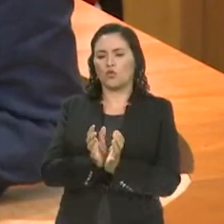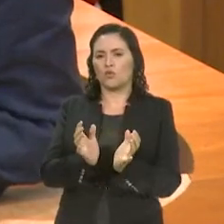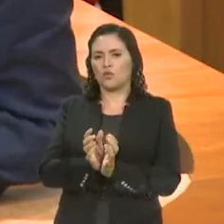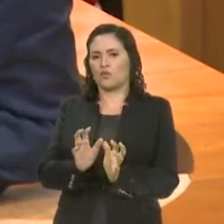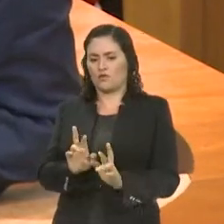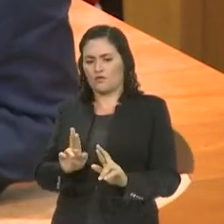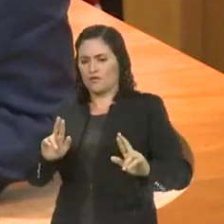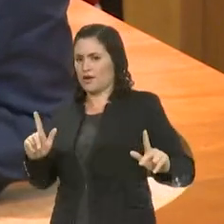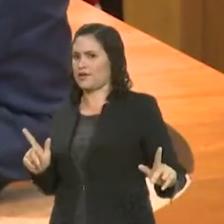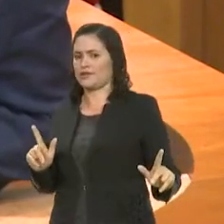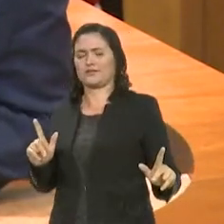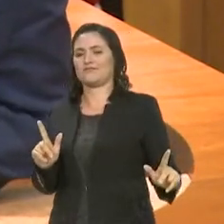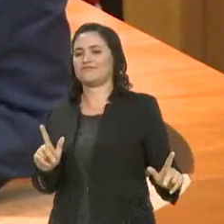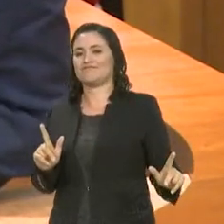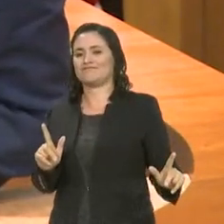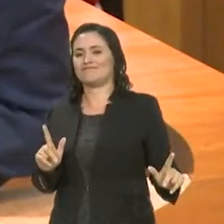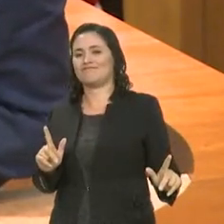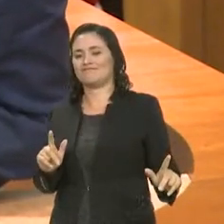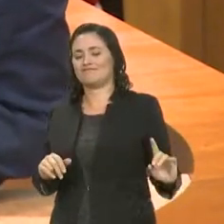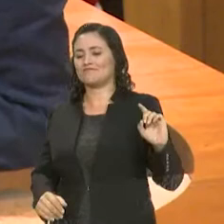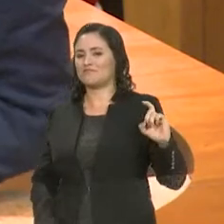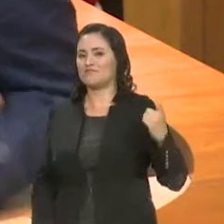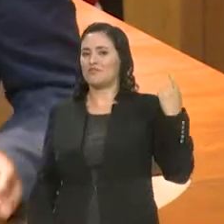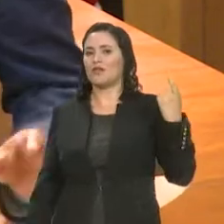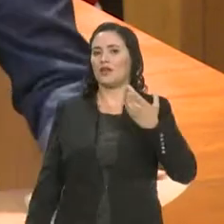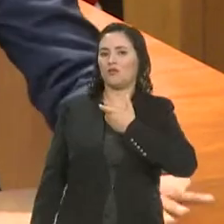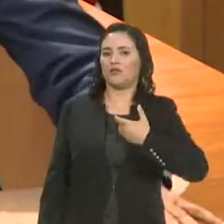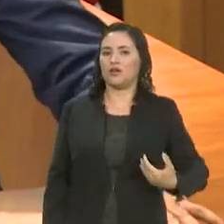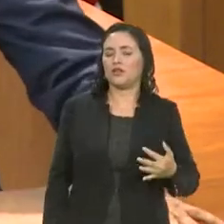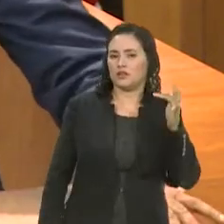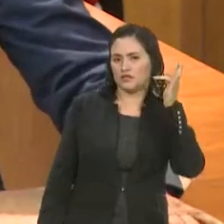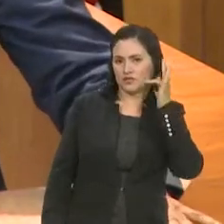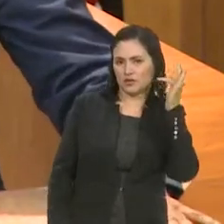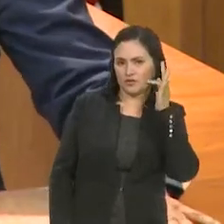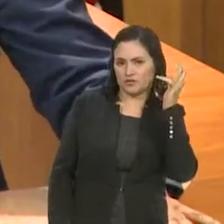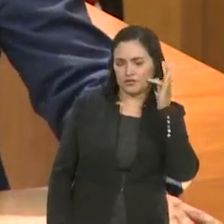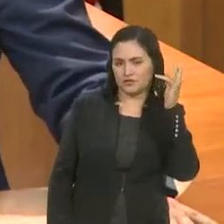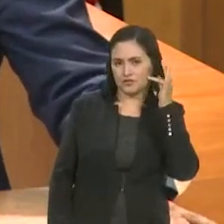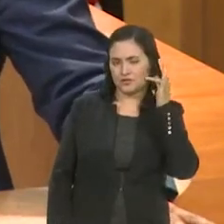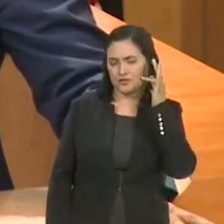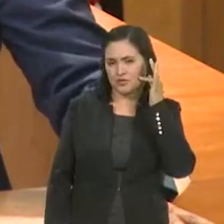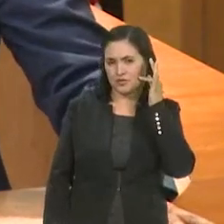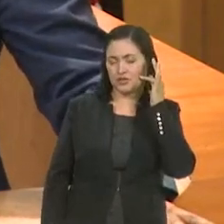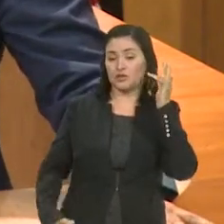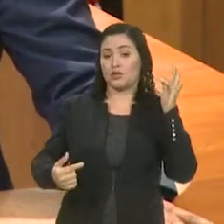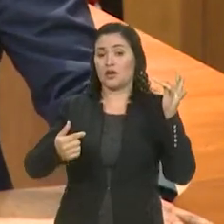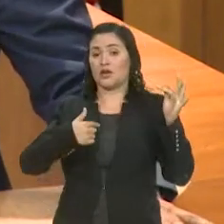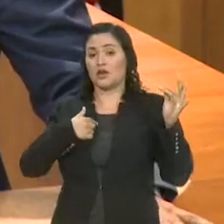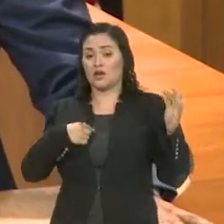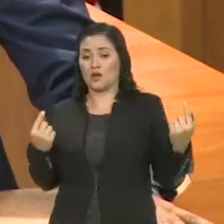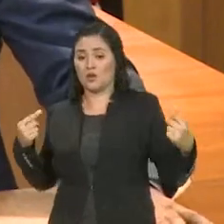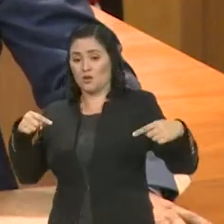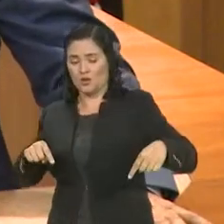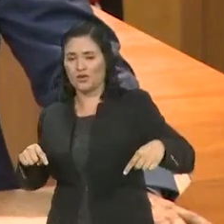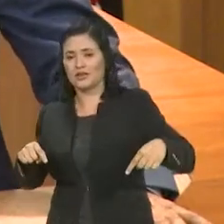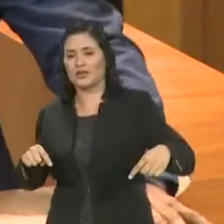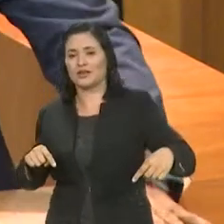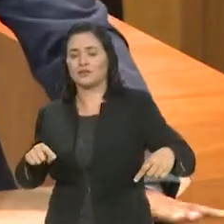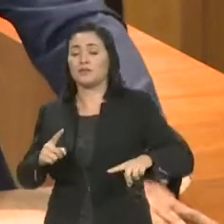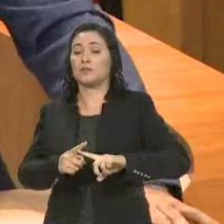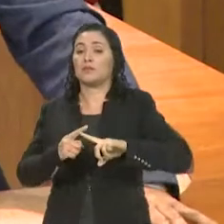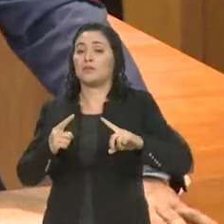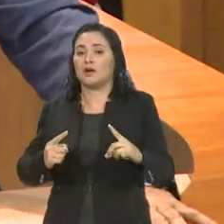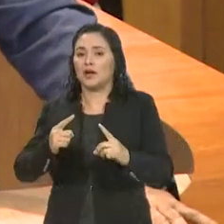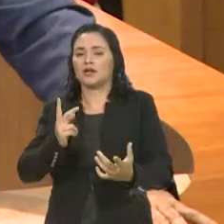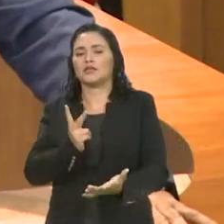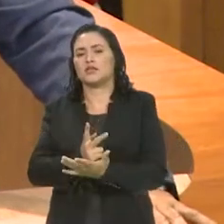7 anos e 4 meses do ex-governador Flávio Dino, e sempre tive a oportunidade de fazer um grande trabalho na Assembleia, graças ao grande presidente que eu